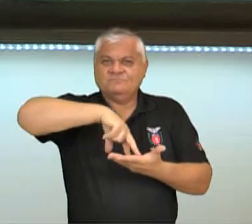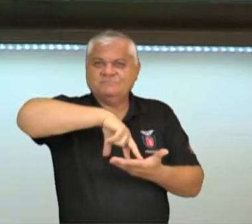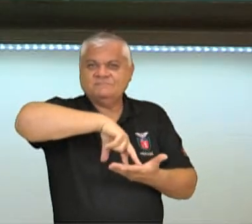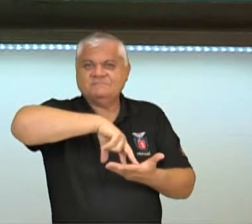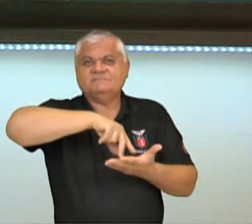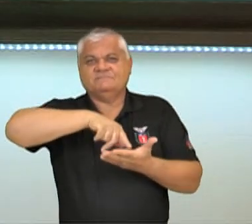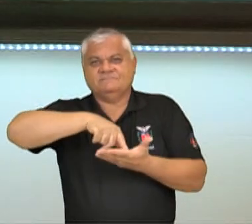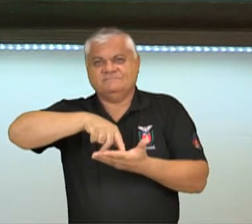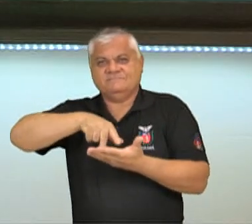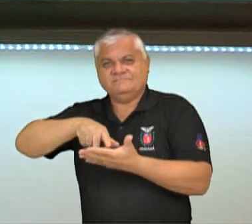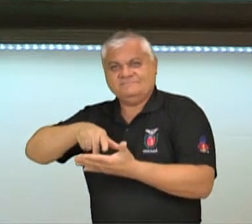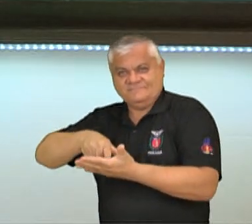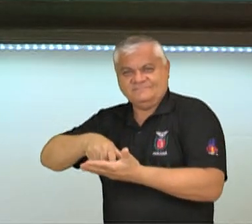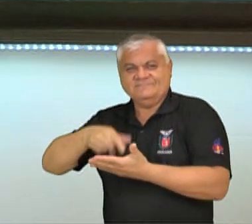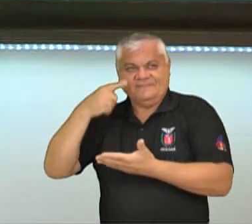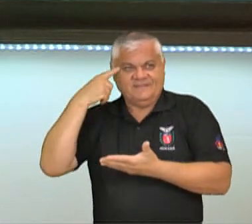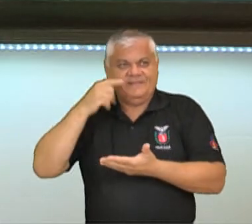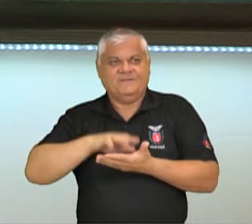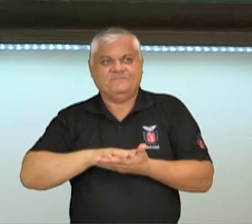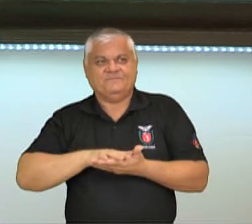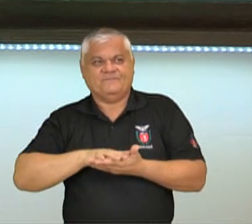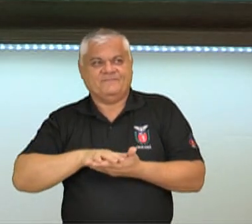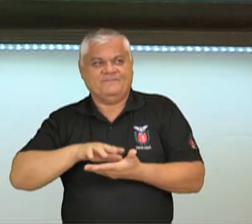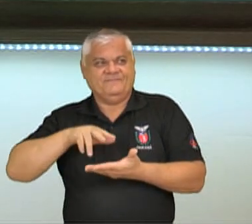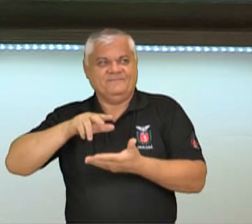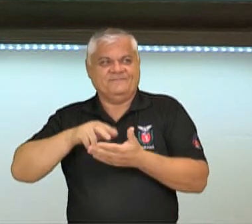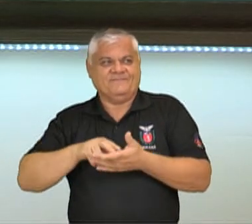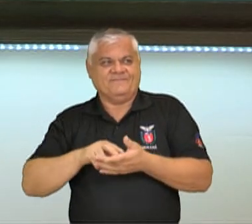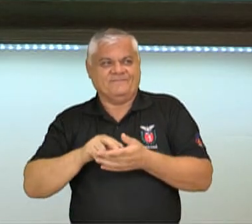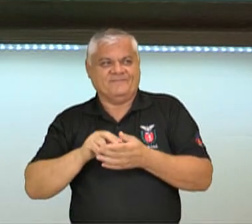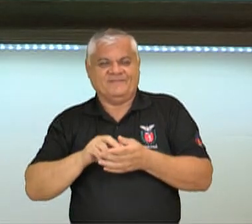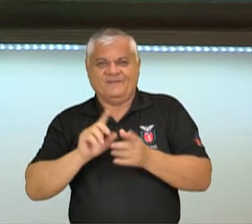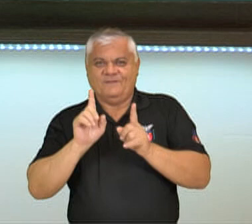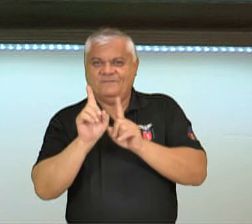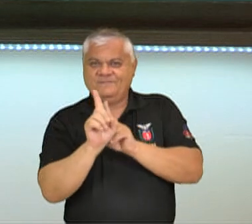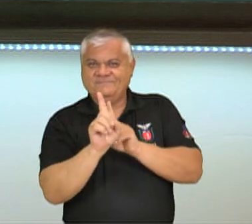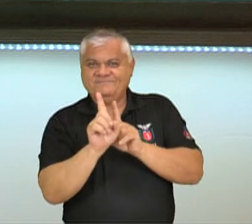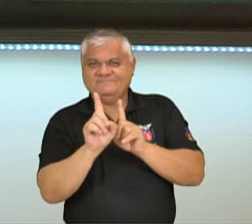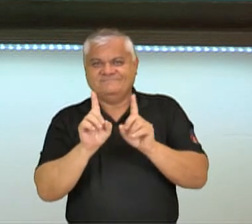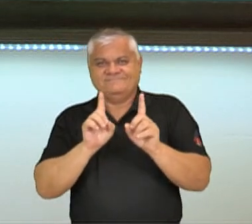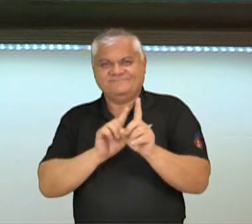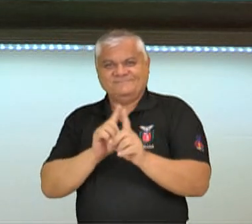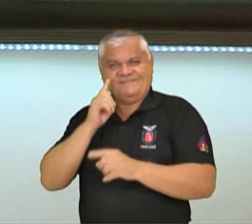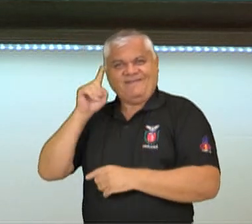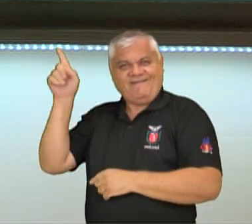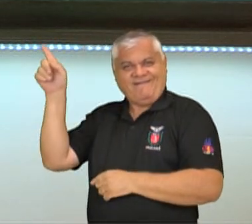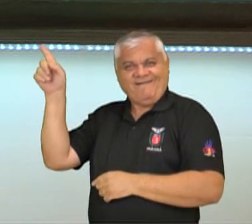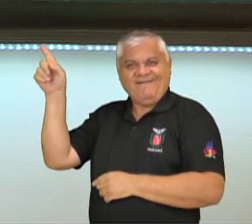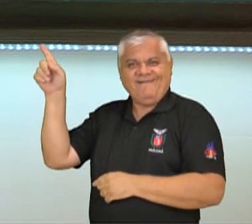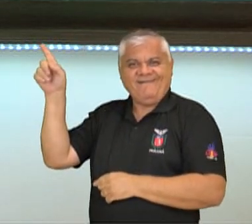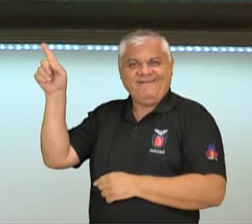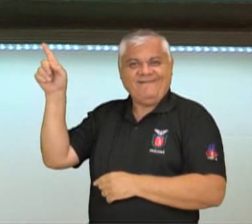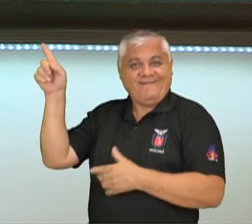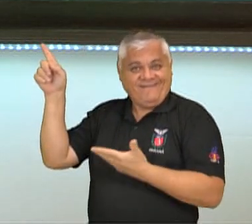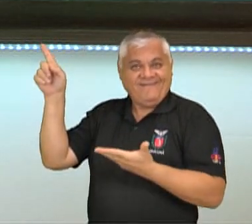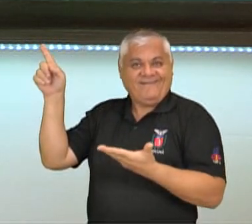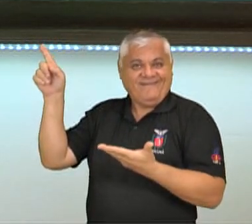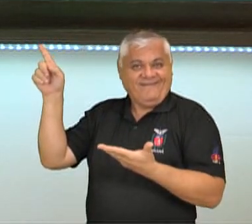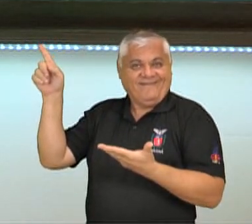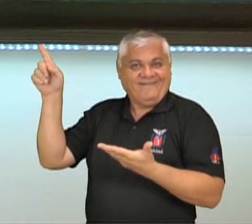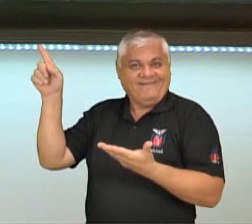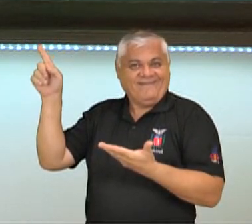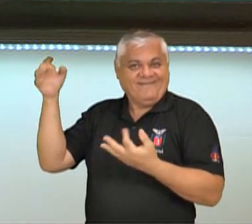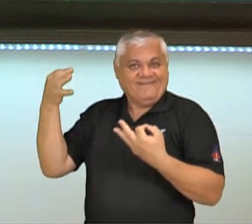como se eu fosse fazer com os meus dedos aqui, ó. Base, recuo para a esquerda, volto para a base, recuo